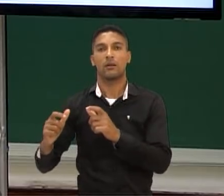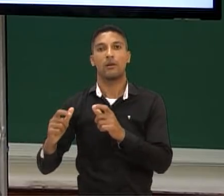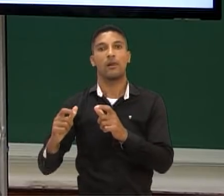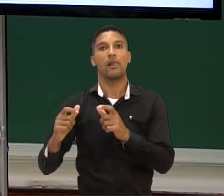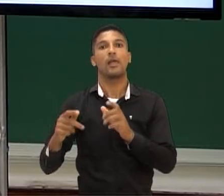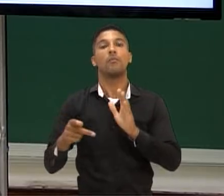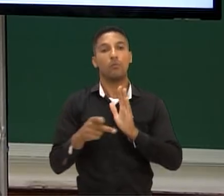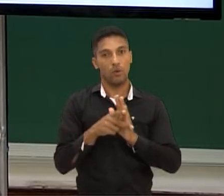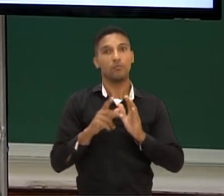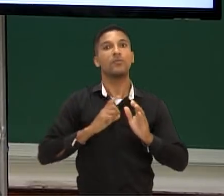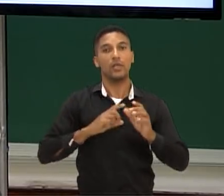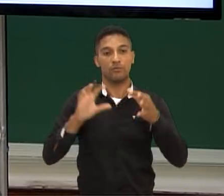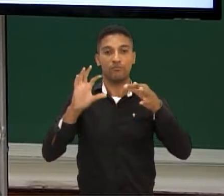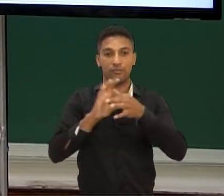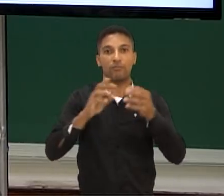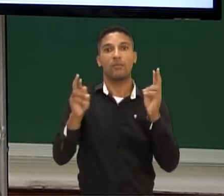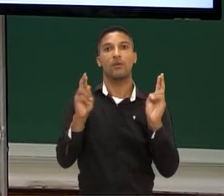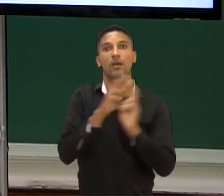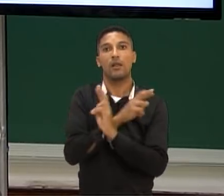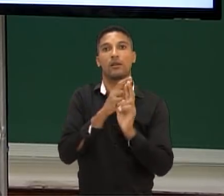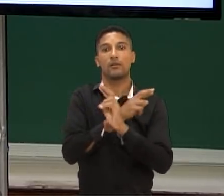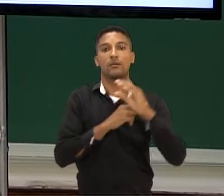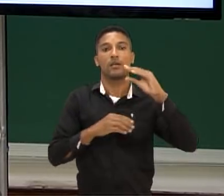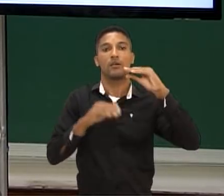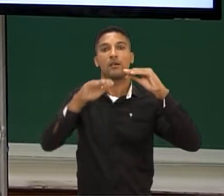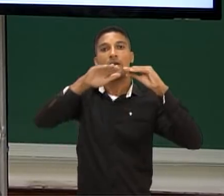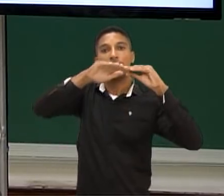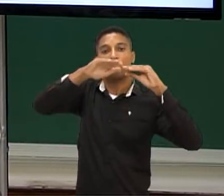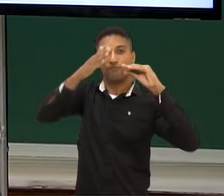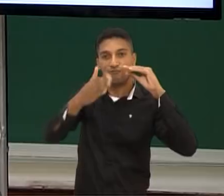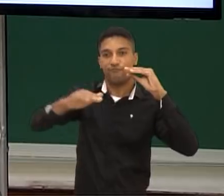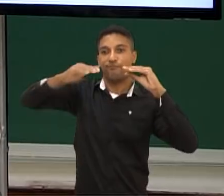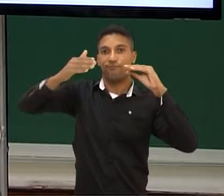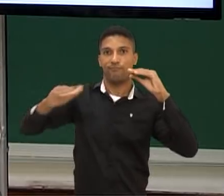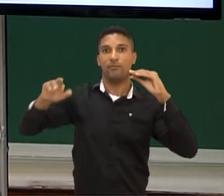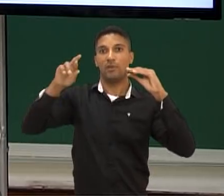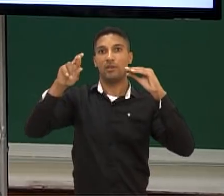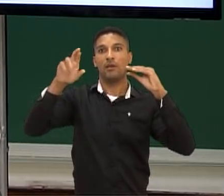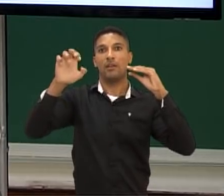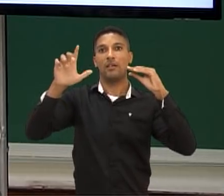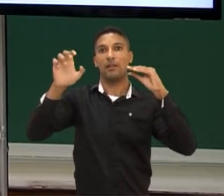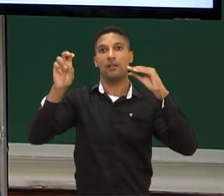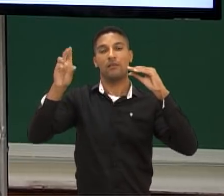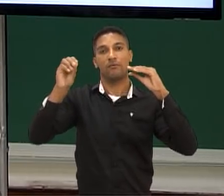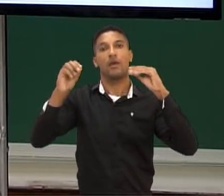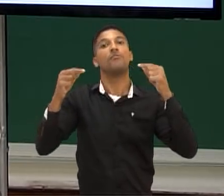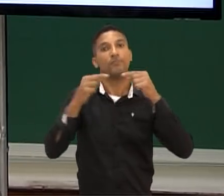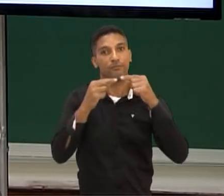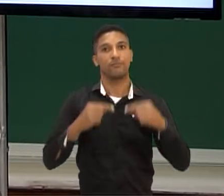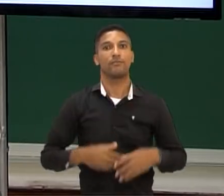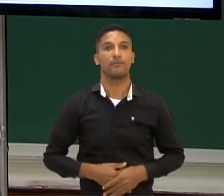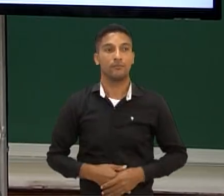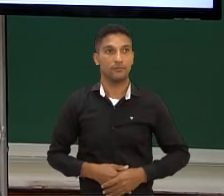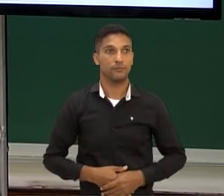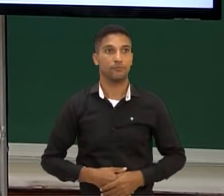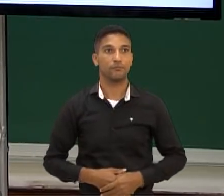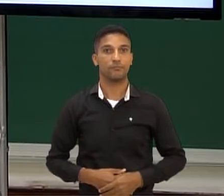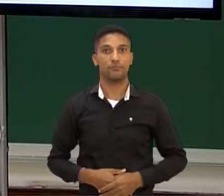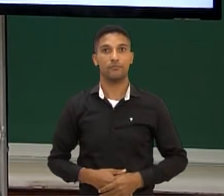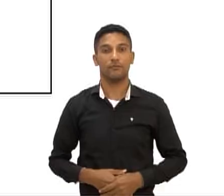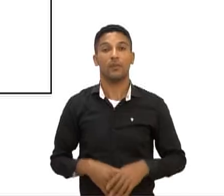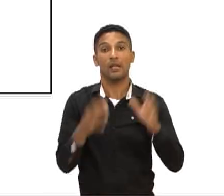tipo de relevo e com uma vegetação correspondente. Clima equatorial, a